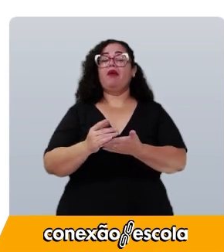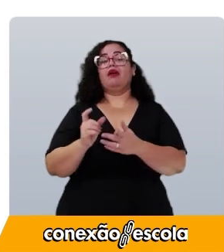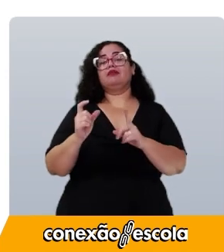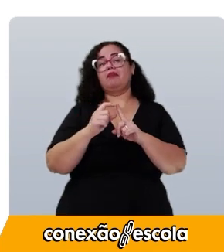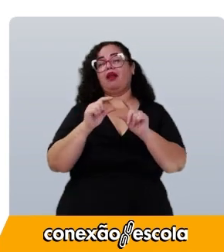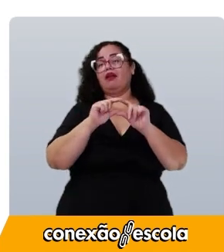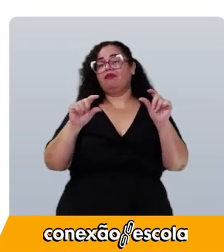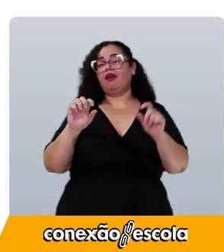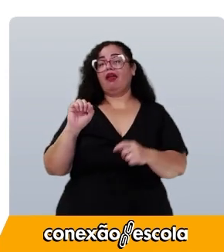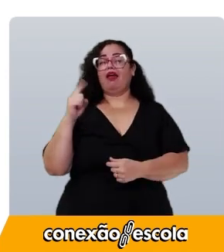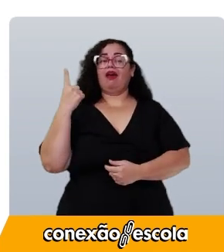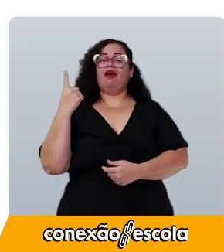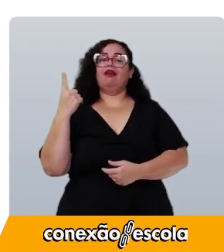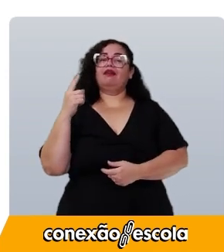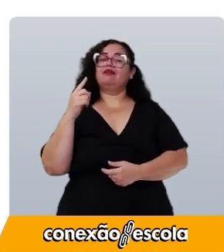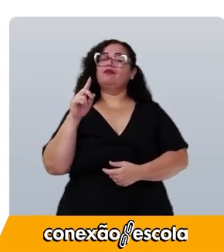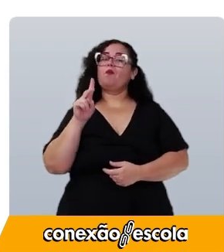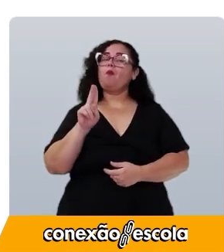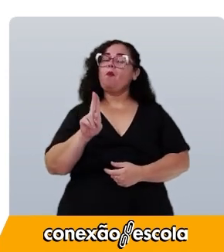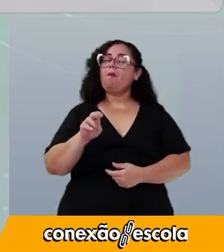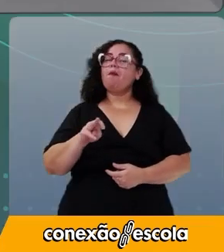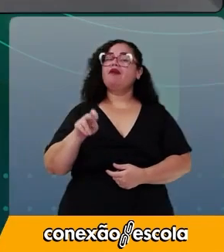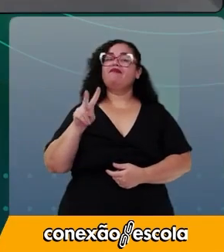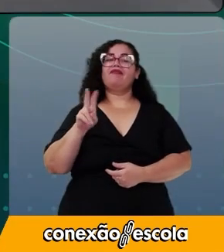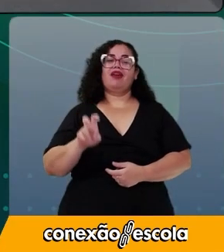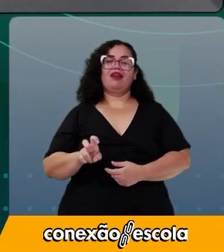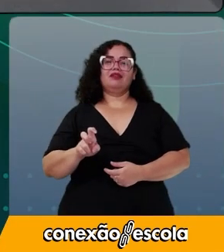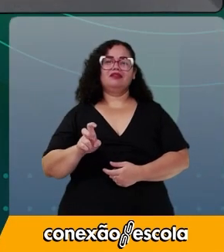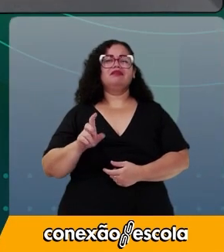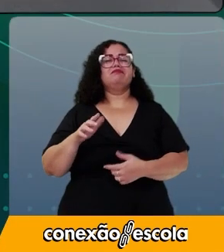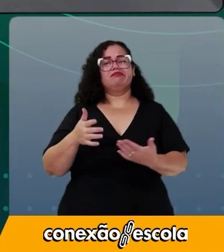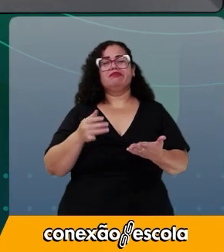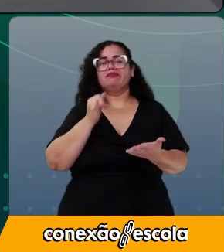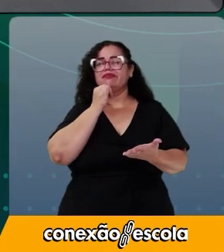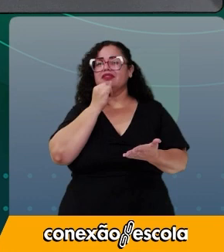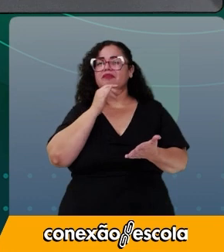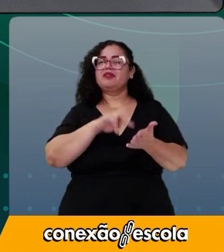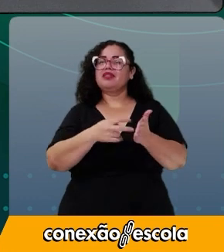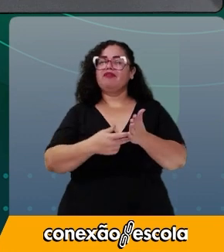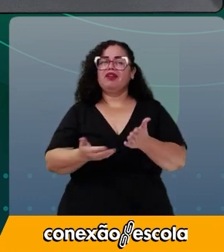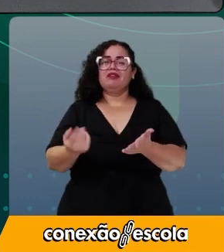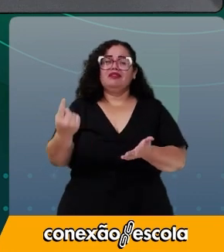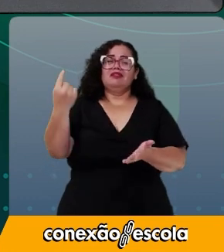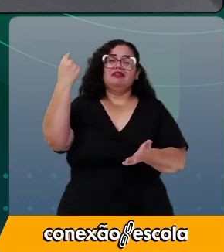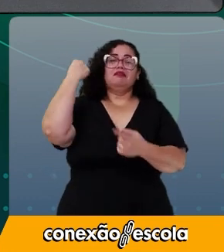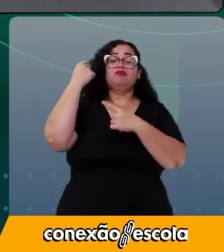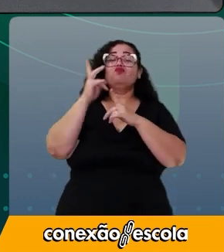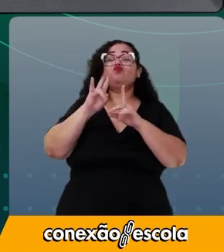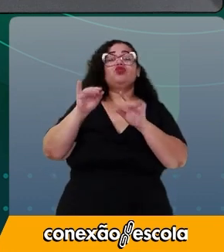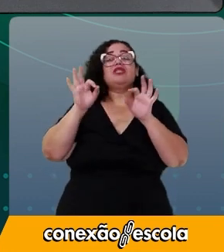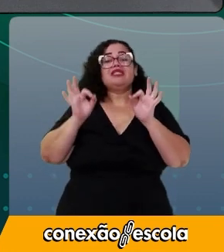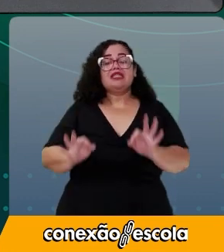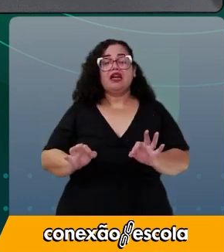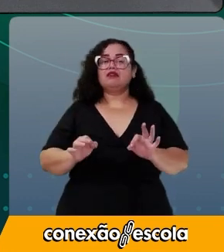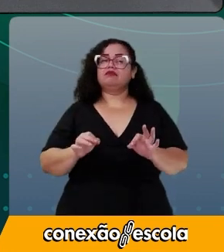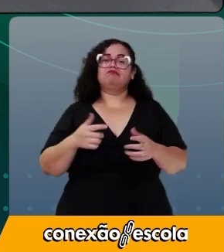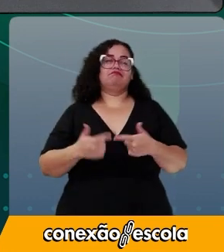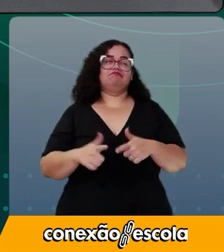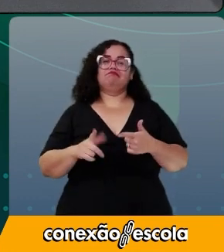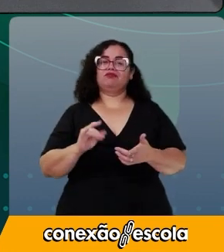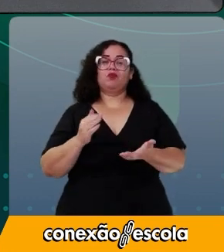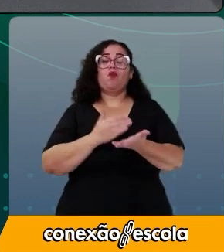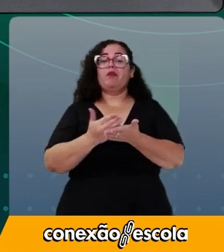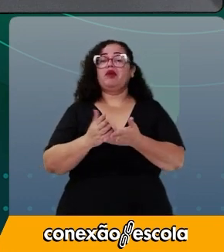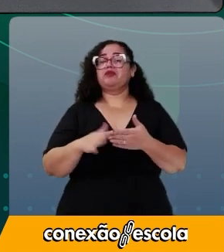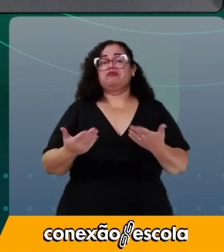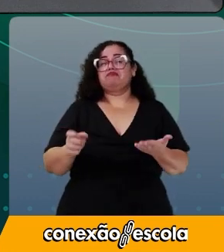com era uma vez. Ou seja, há muito tempo atrás, nós não temos exatidão de quando no tempo.